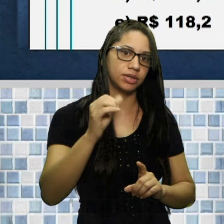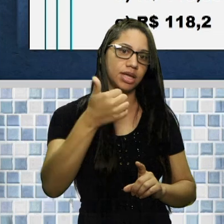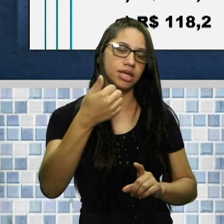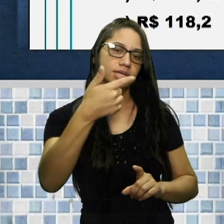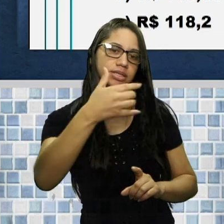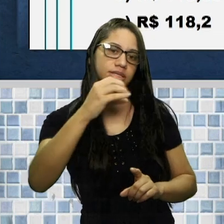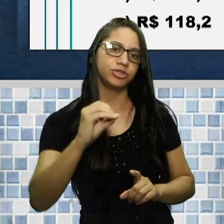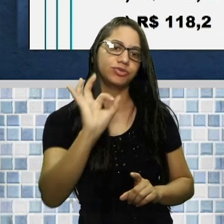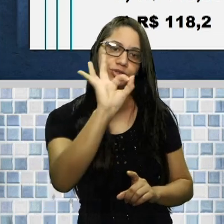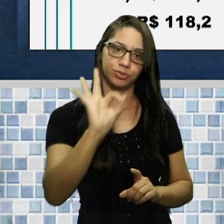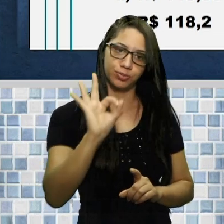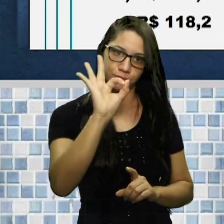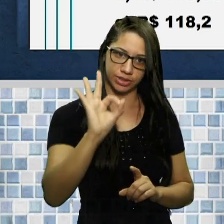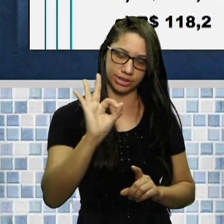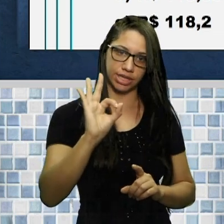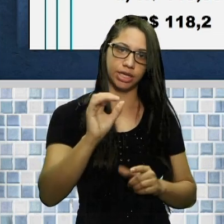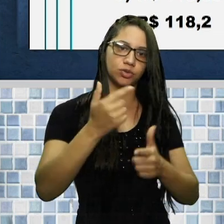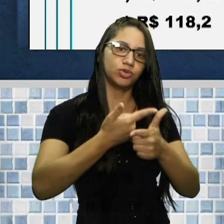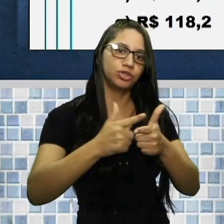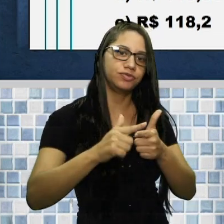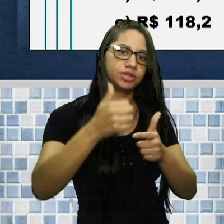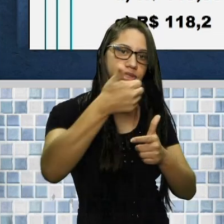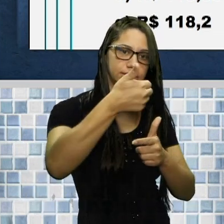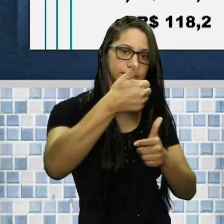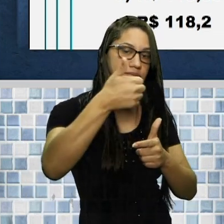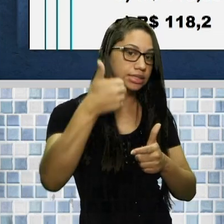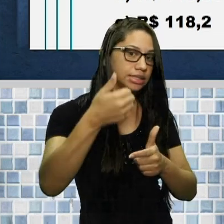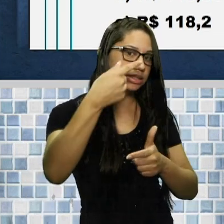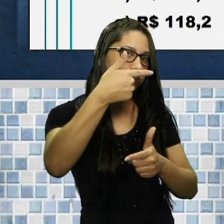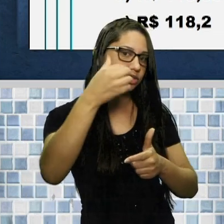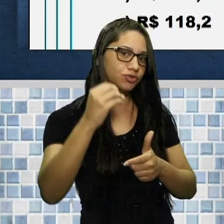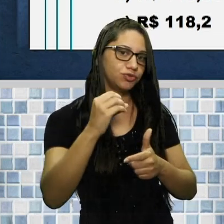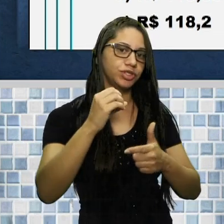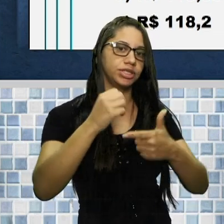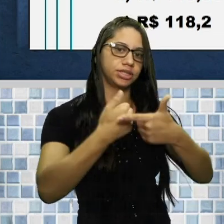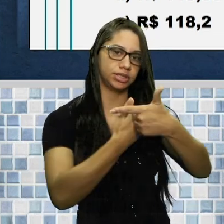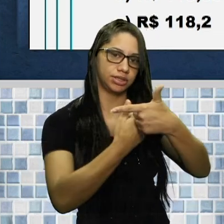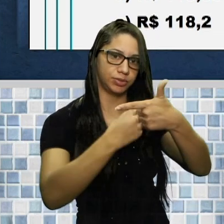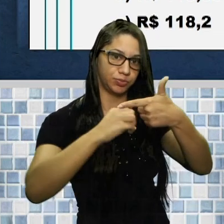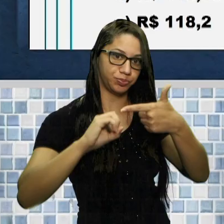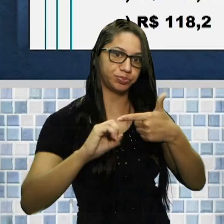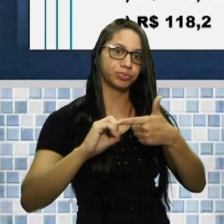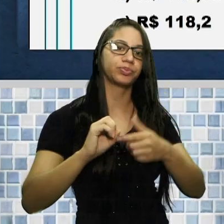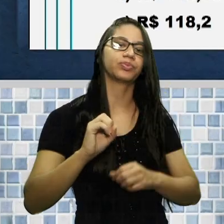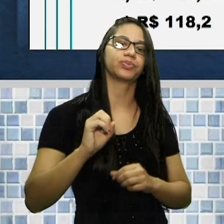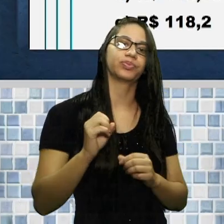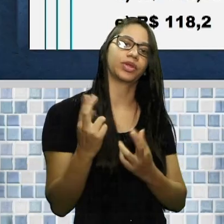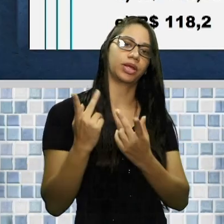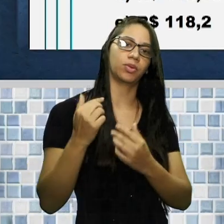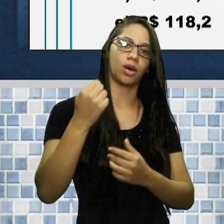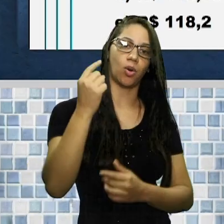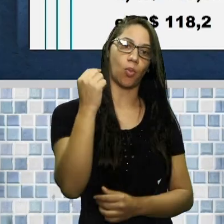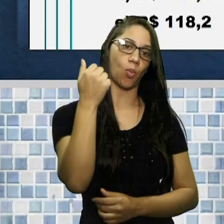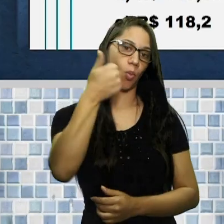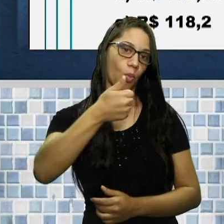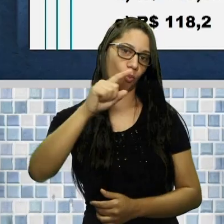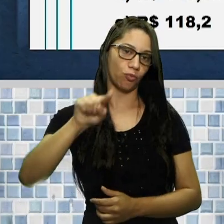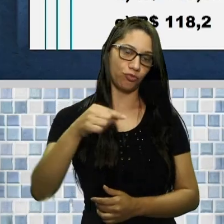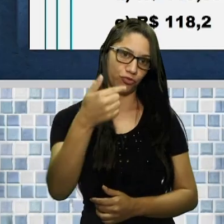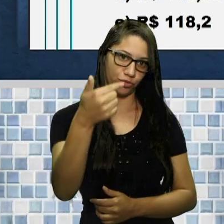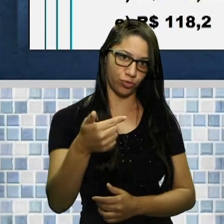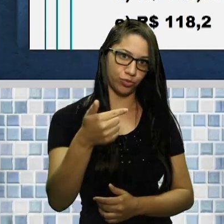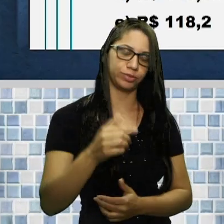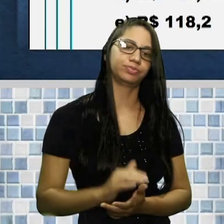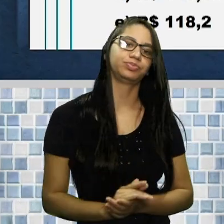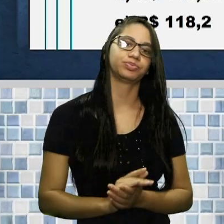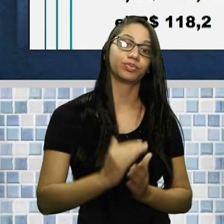120%. Dividindo 120%, que é a razão centesimal, encontramos 1,2. Observe